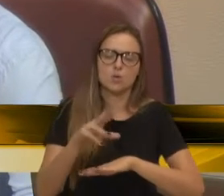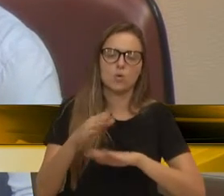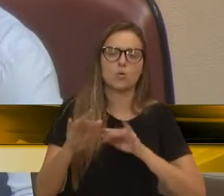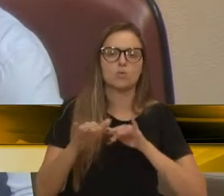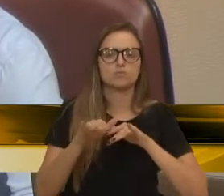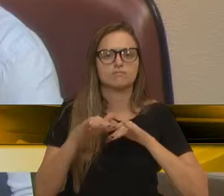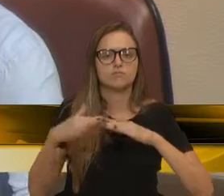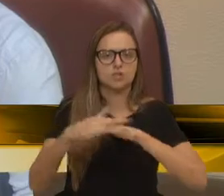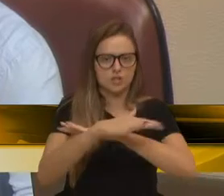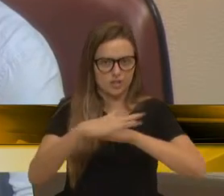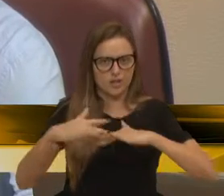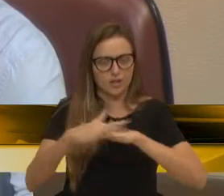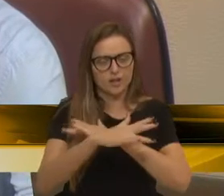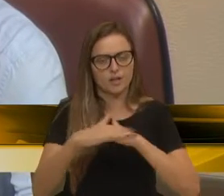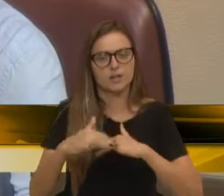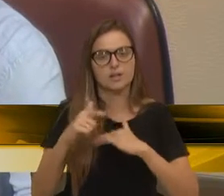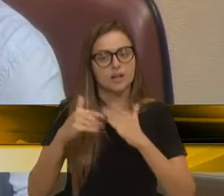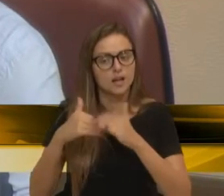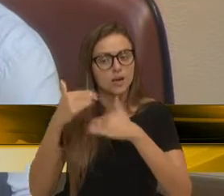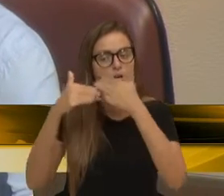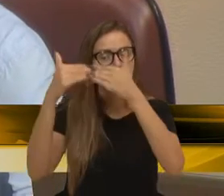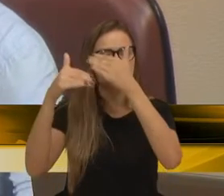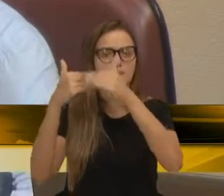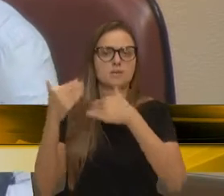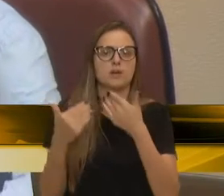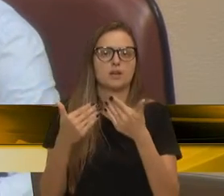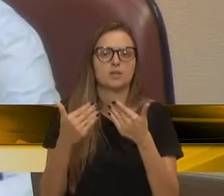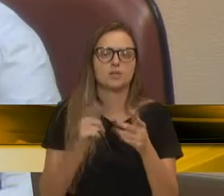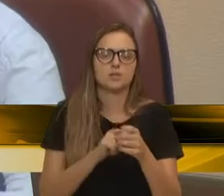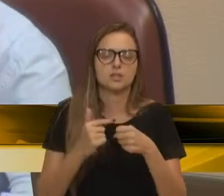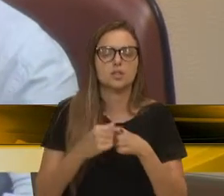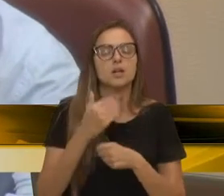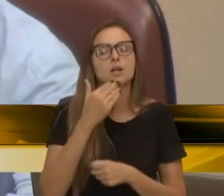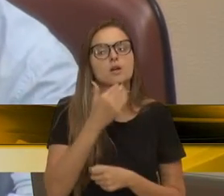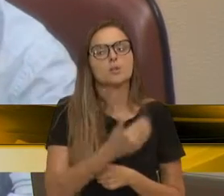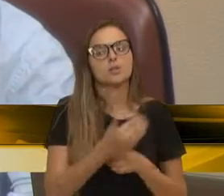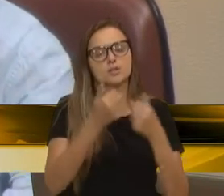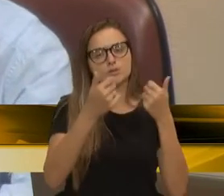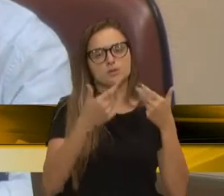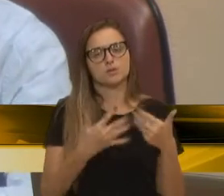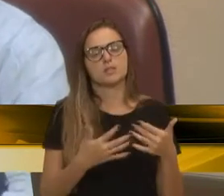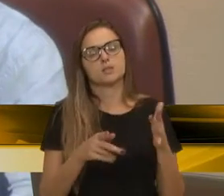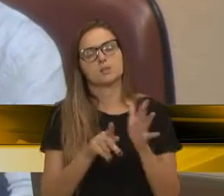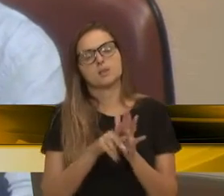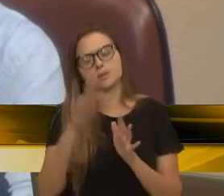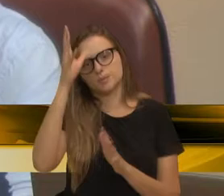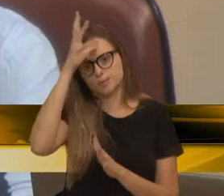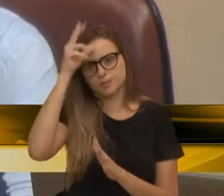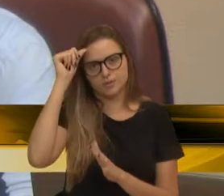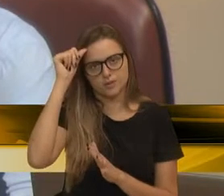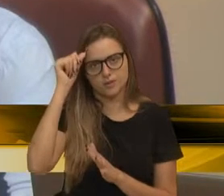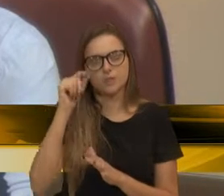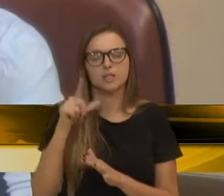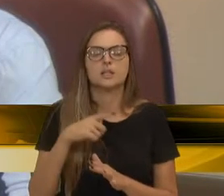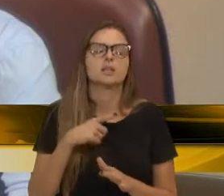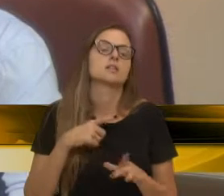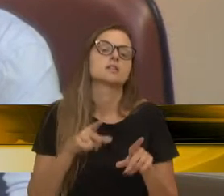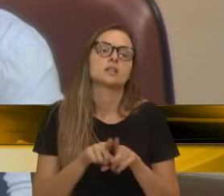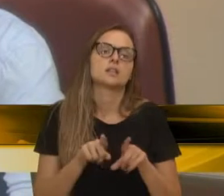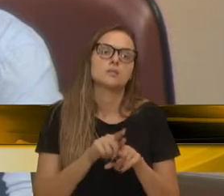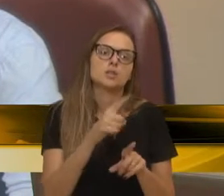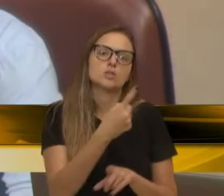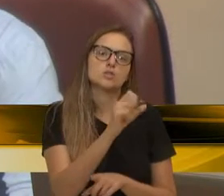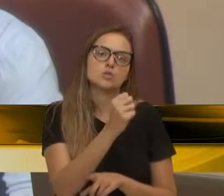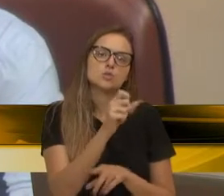situações decorrentes da evolução urbana encaminhando recomendações ao poder executivo é composto por 18 membros